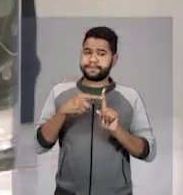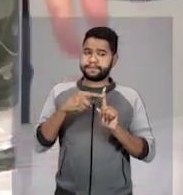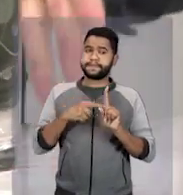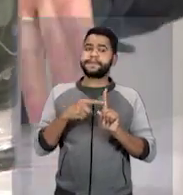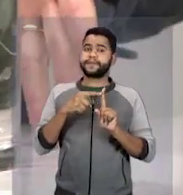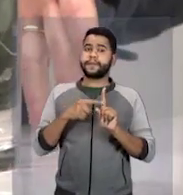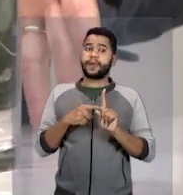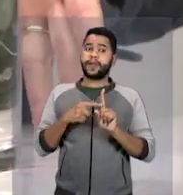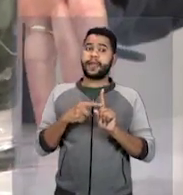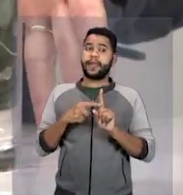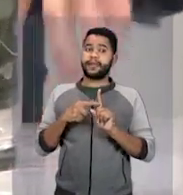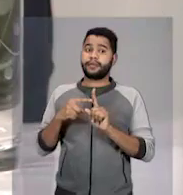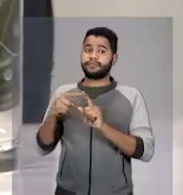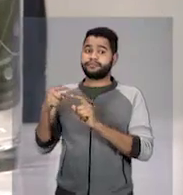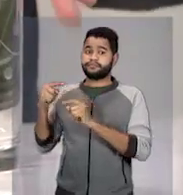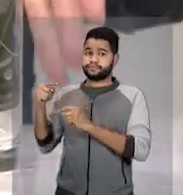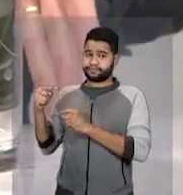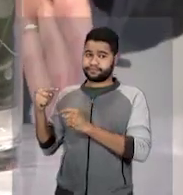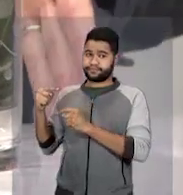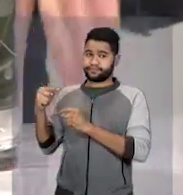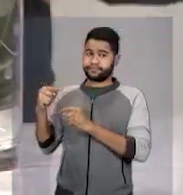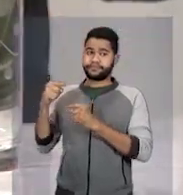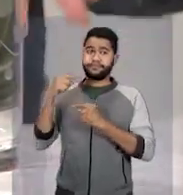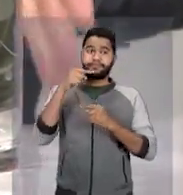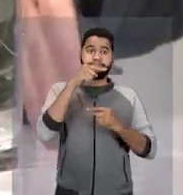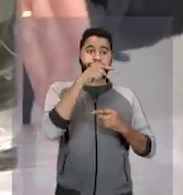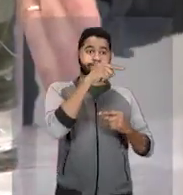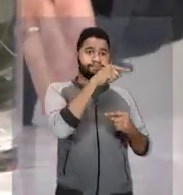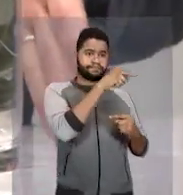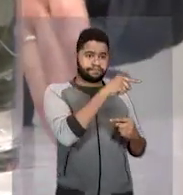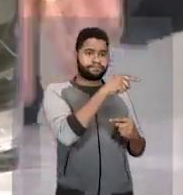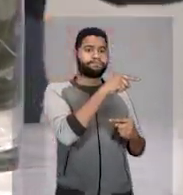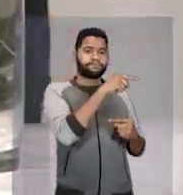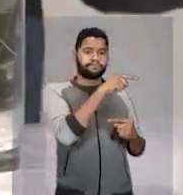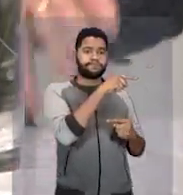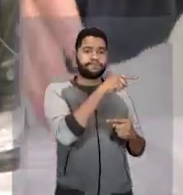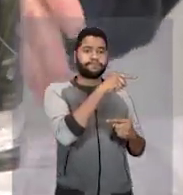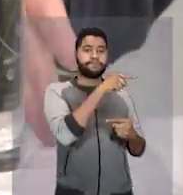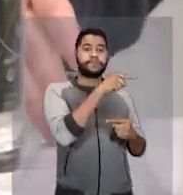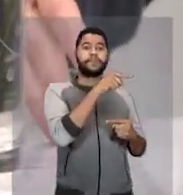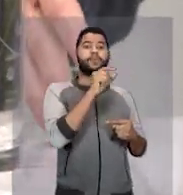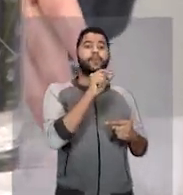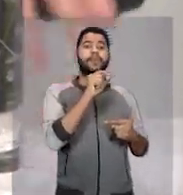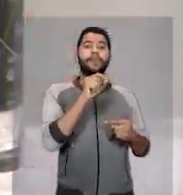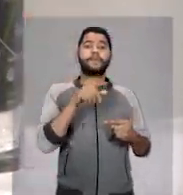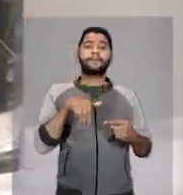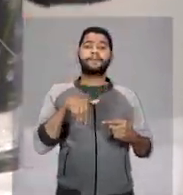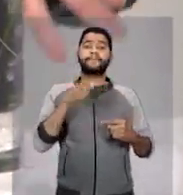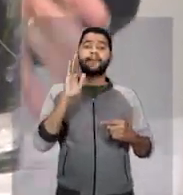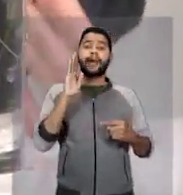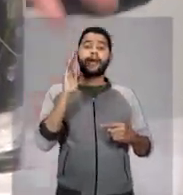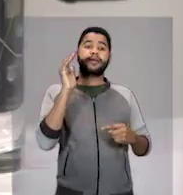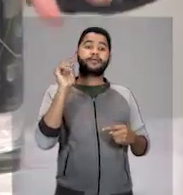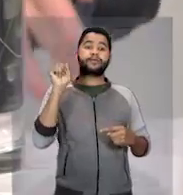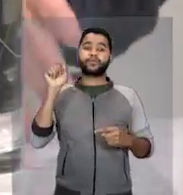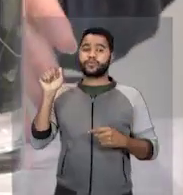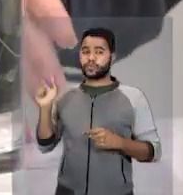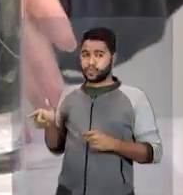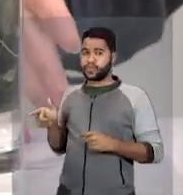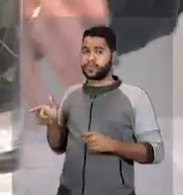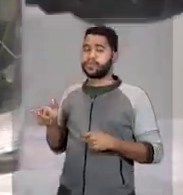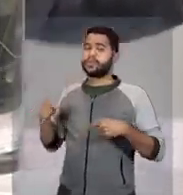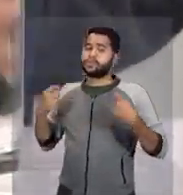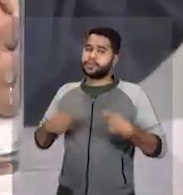corpo maior, aquele corpo que possui maior massa, vai ser maior, porque eu preciso de